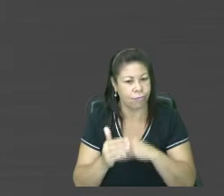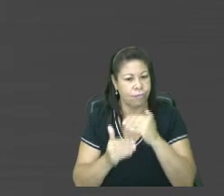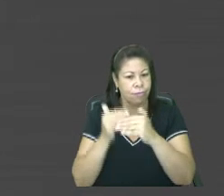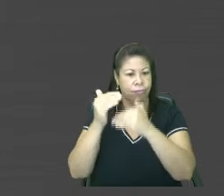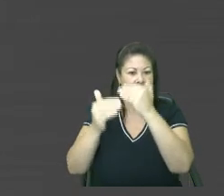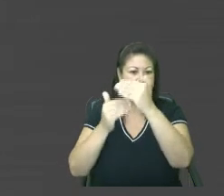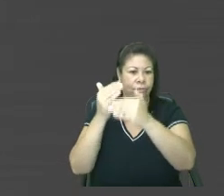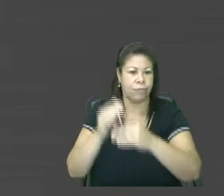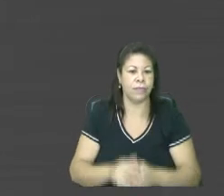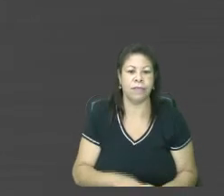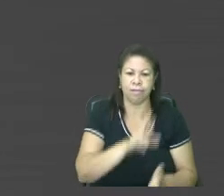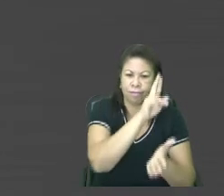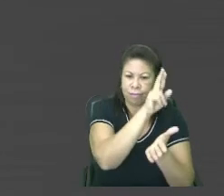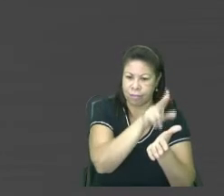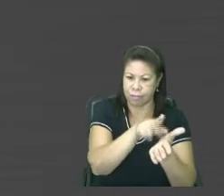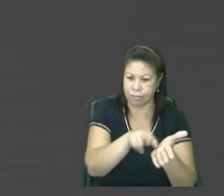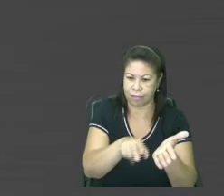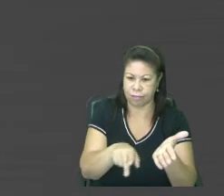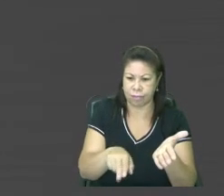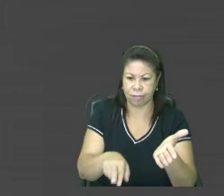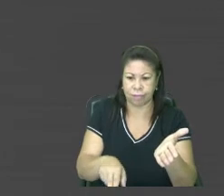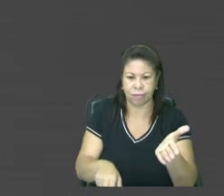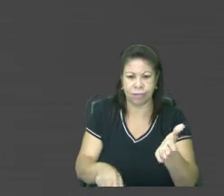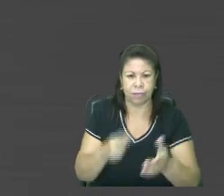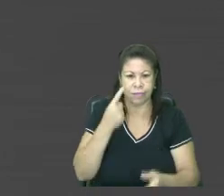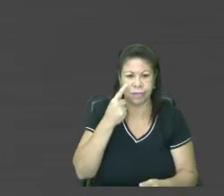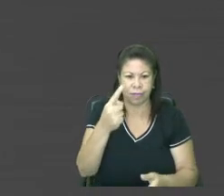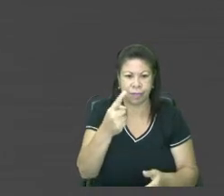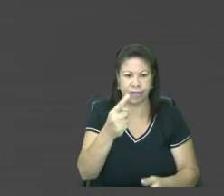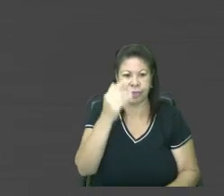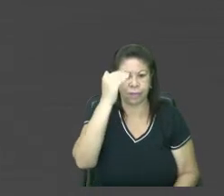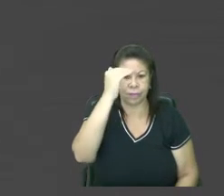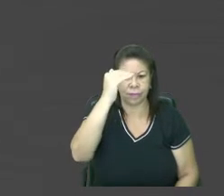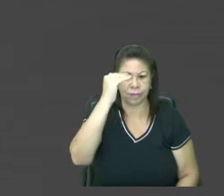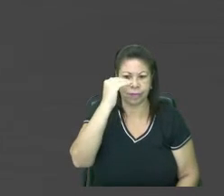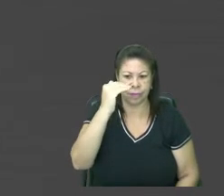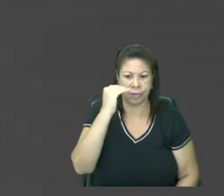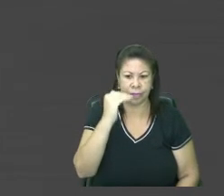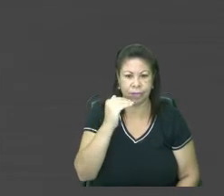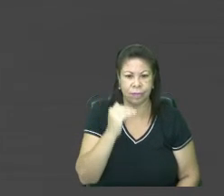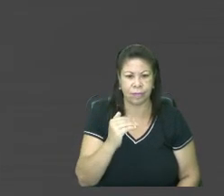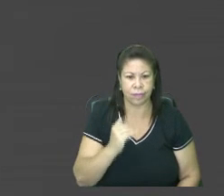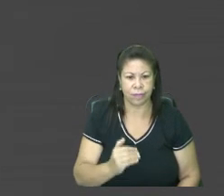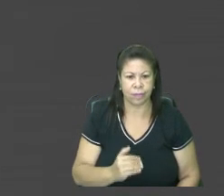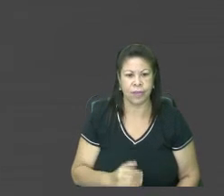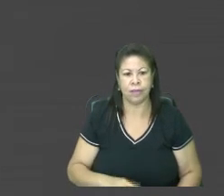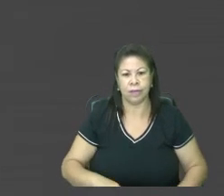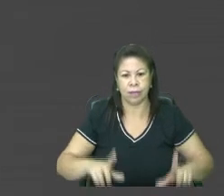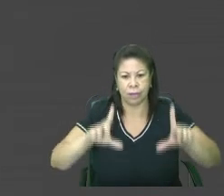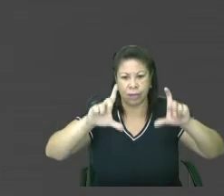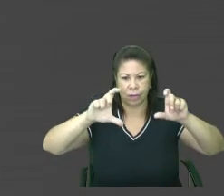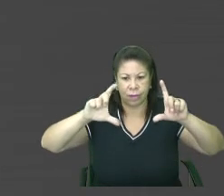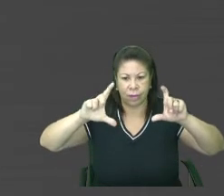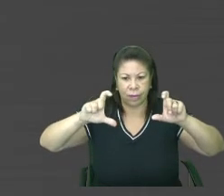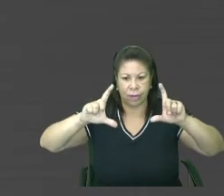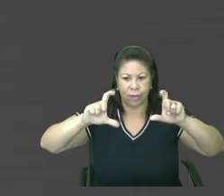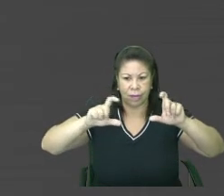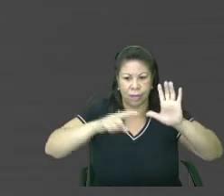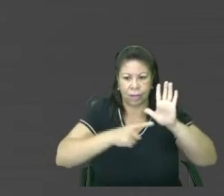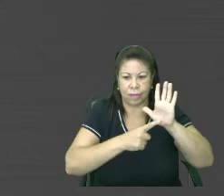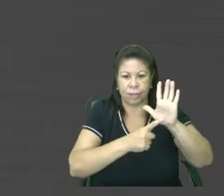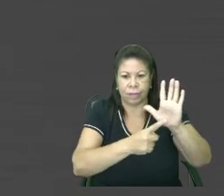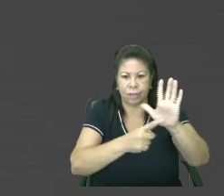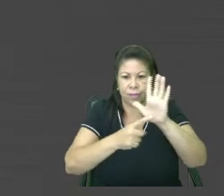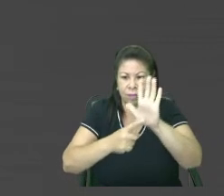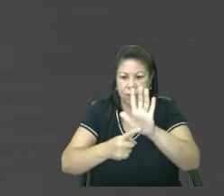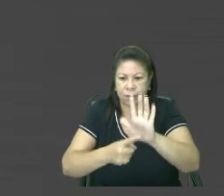São vários aí, capacitações de atendimento antirrábico, de febre amarela. Daí a gente traz